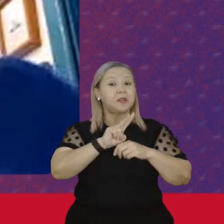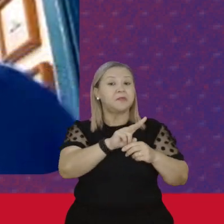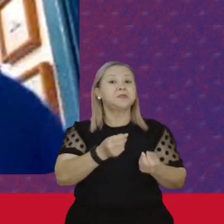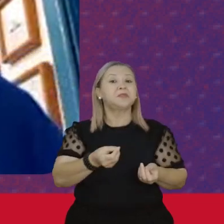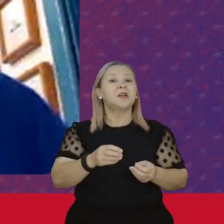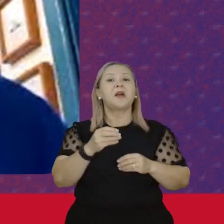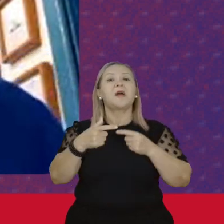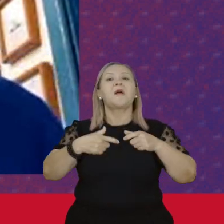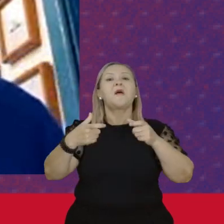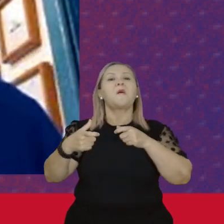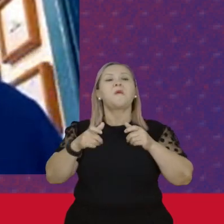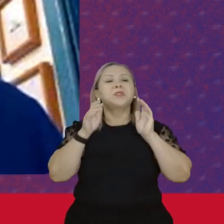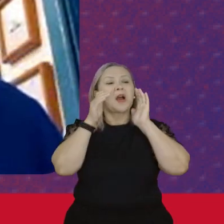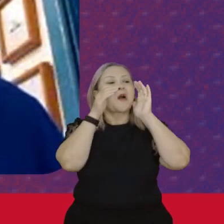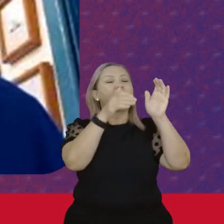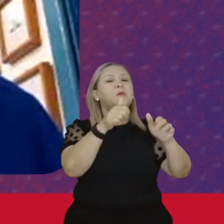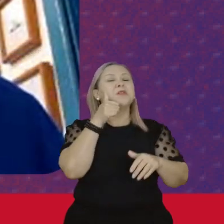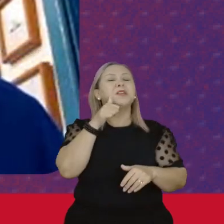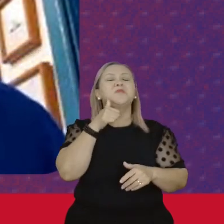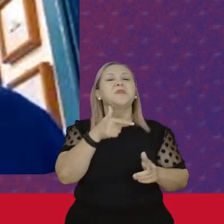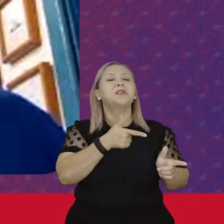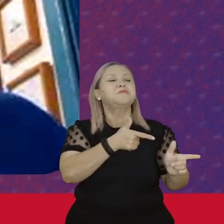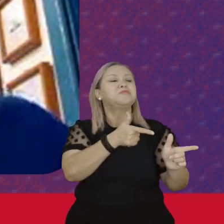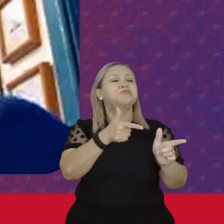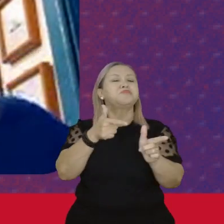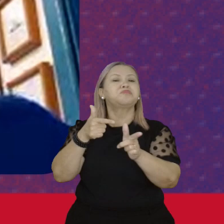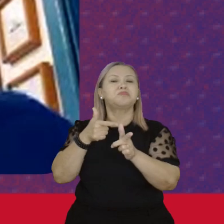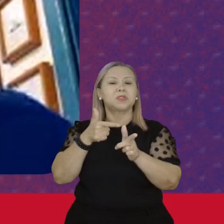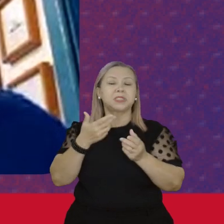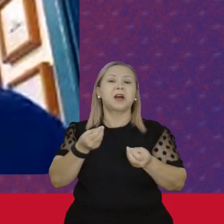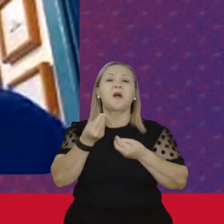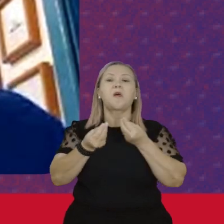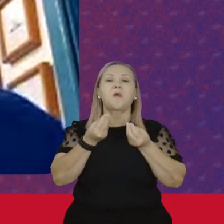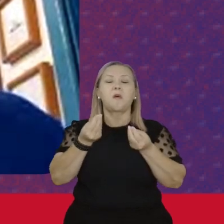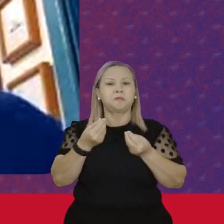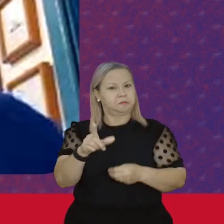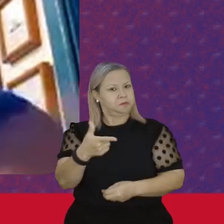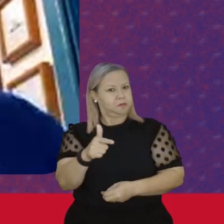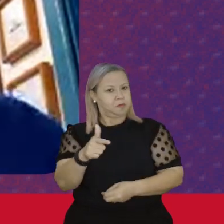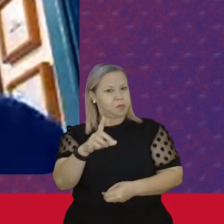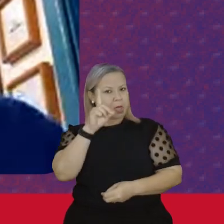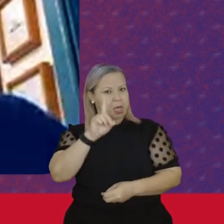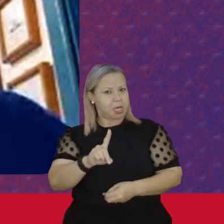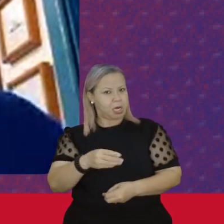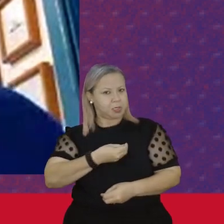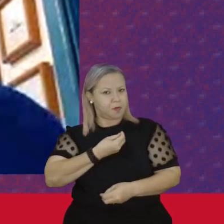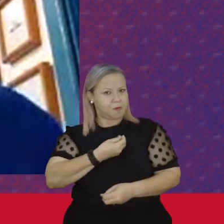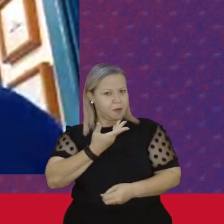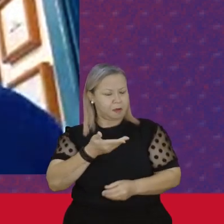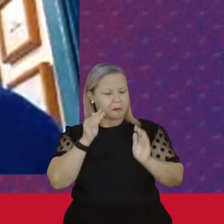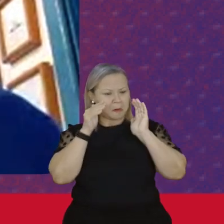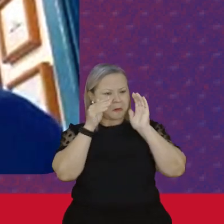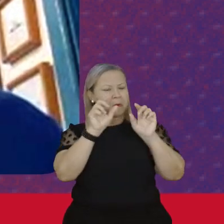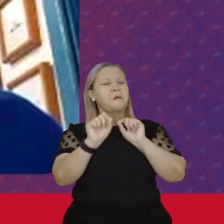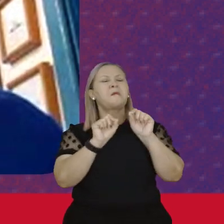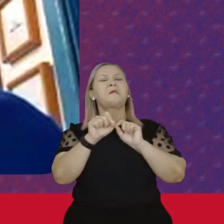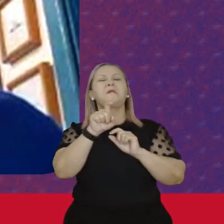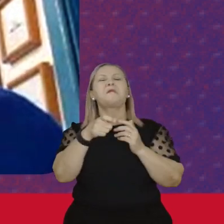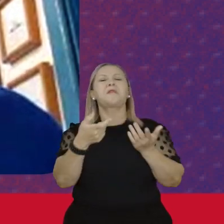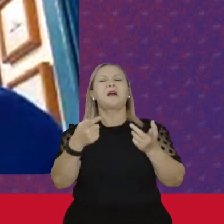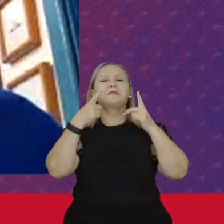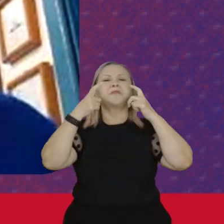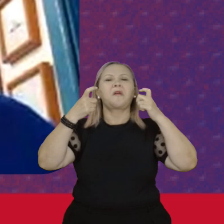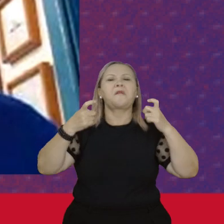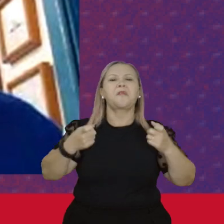das mulheres assassinadas? Né? E as mulheres não têm o direito de viver, que honra é essa, tão violenta e